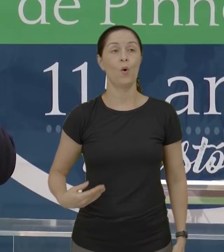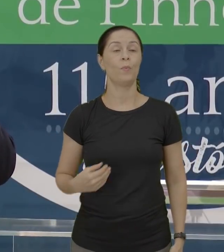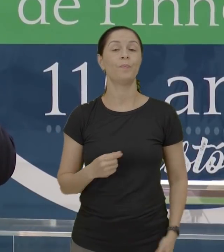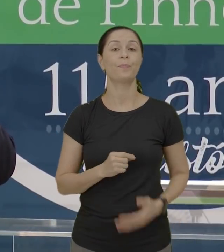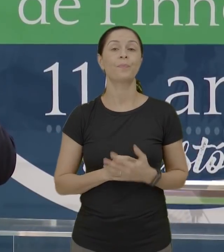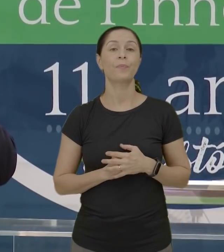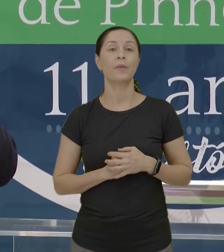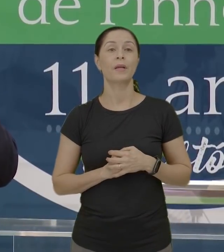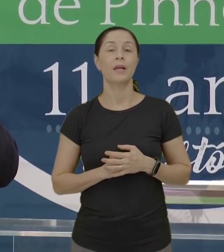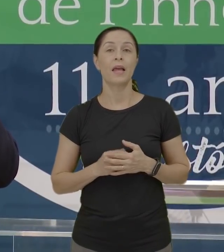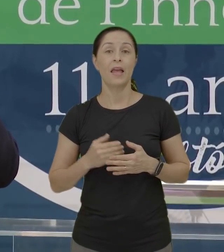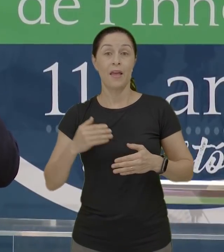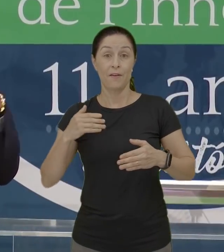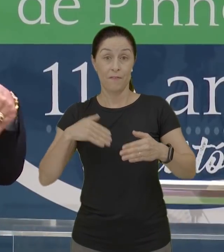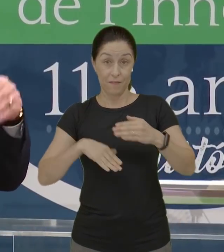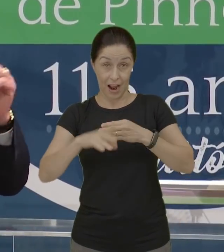frente?